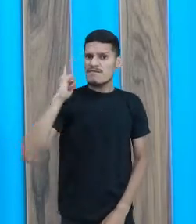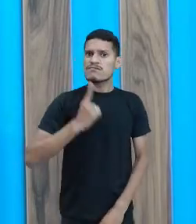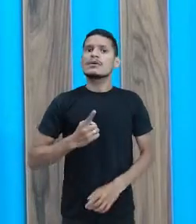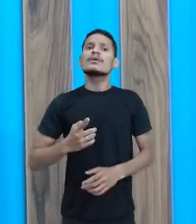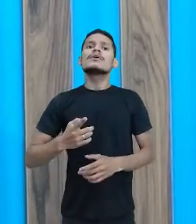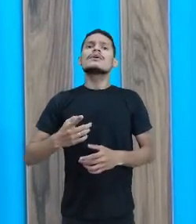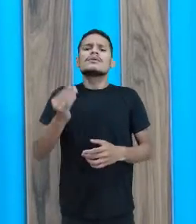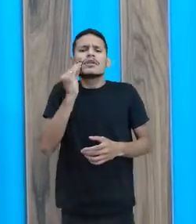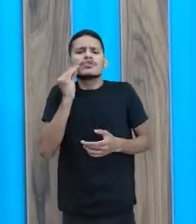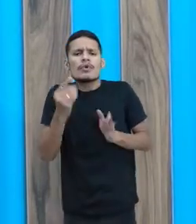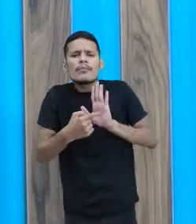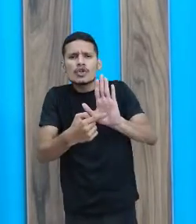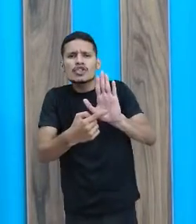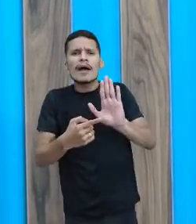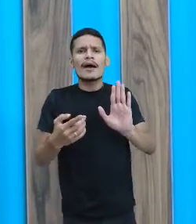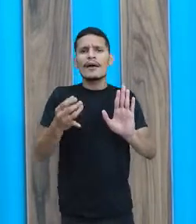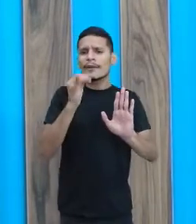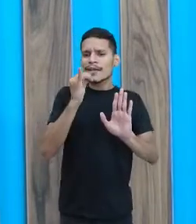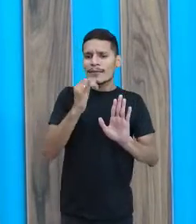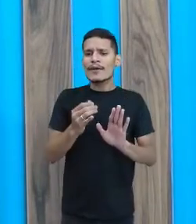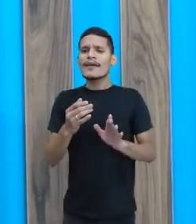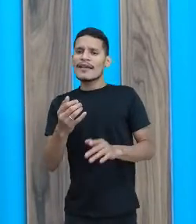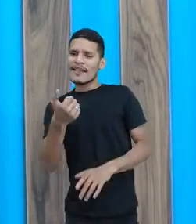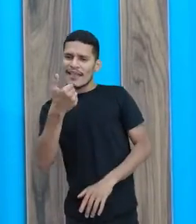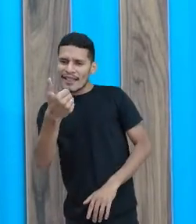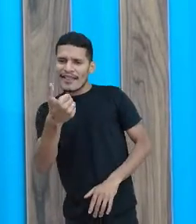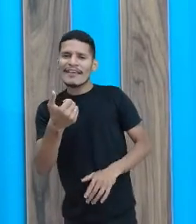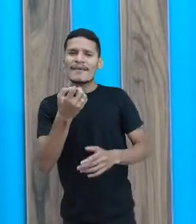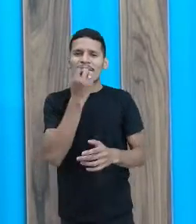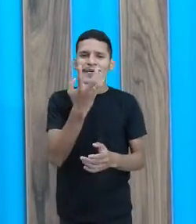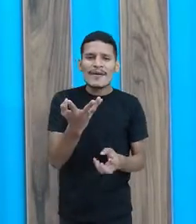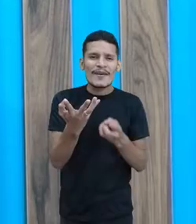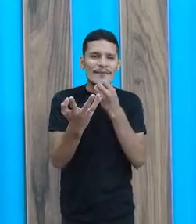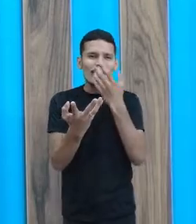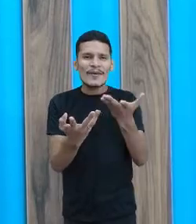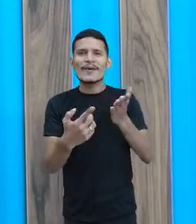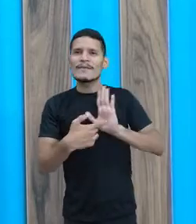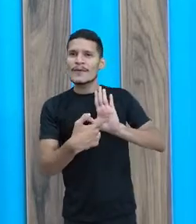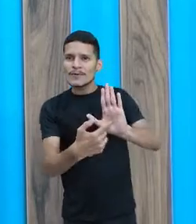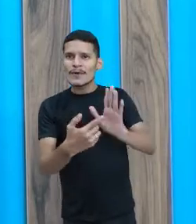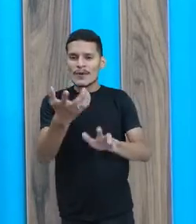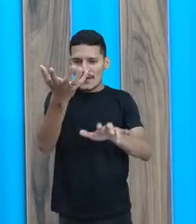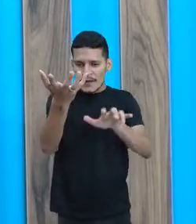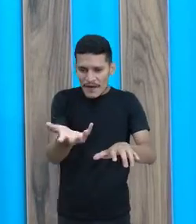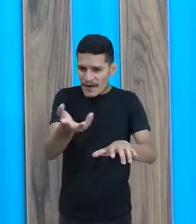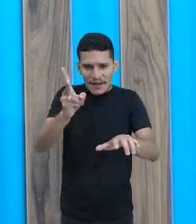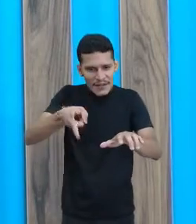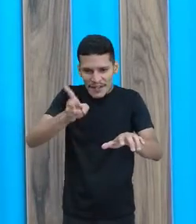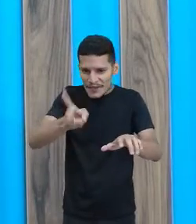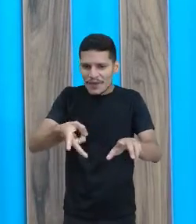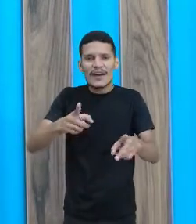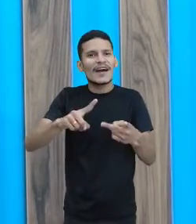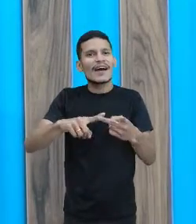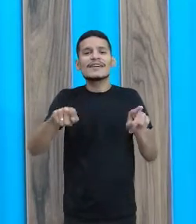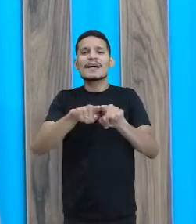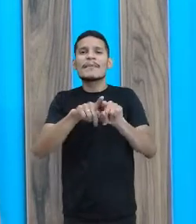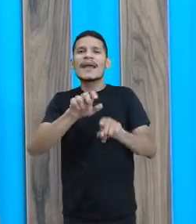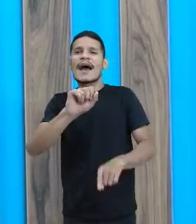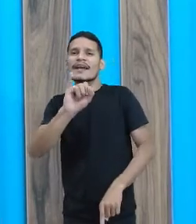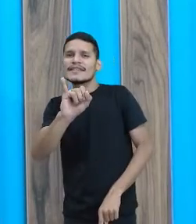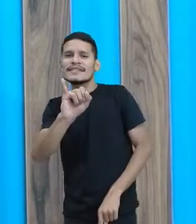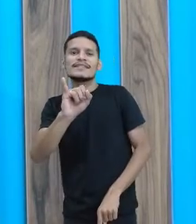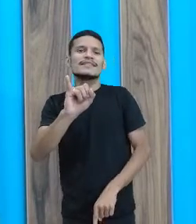uma cara institucional, legal. Então ela deixou o Congresso funcionando, deixou os atos